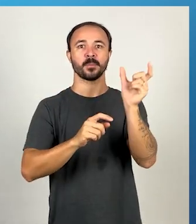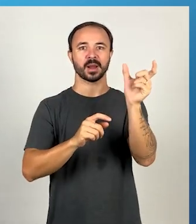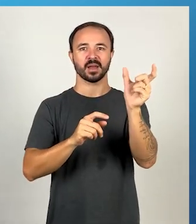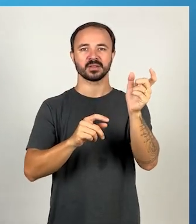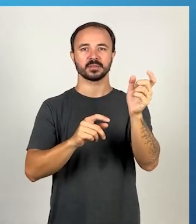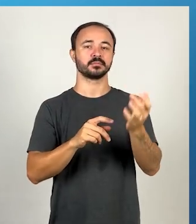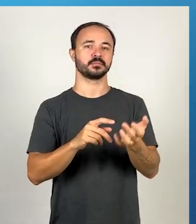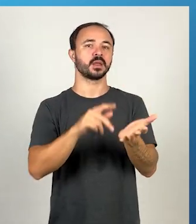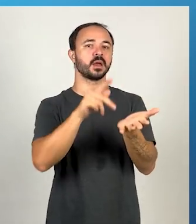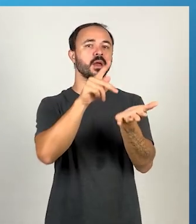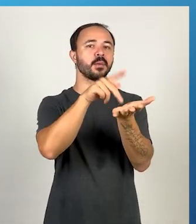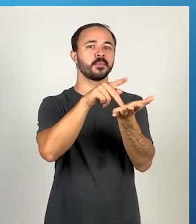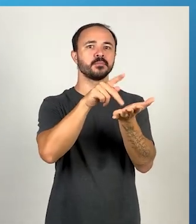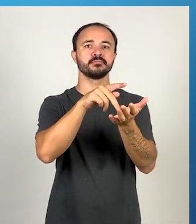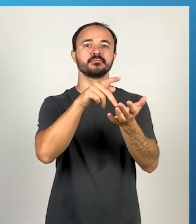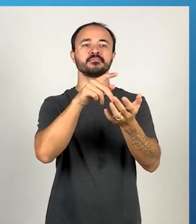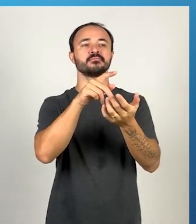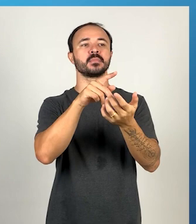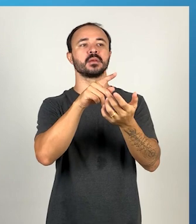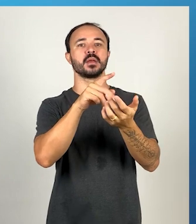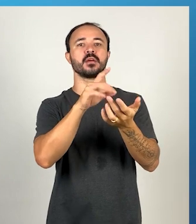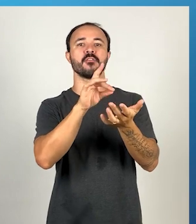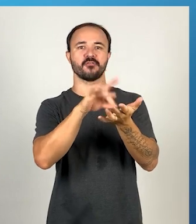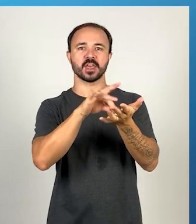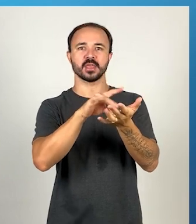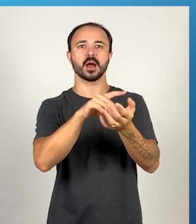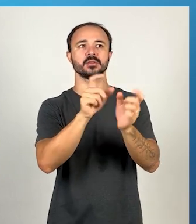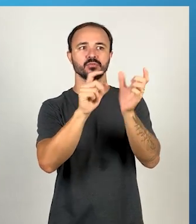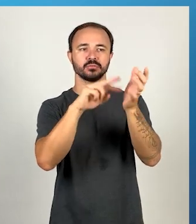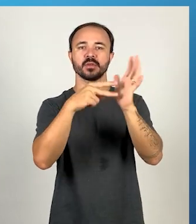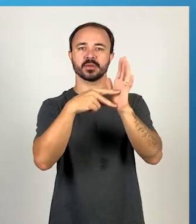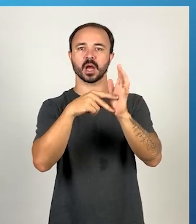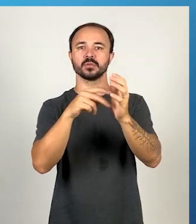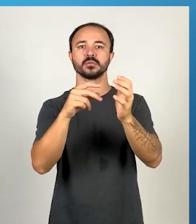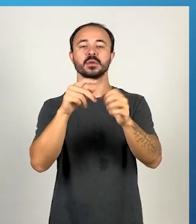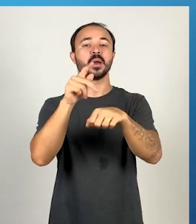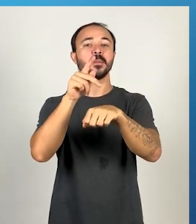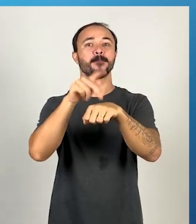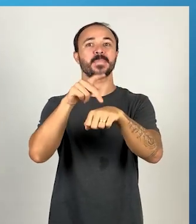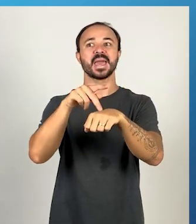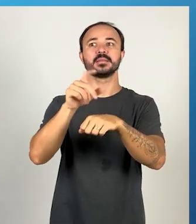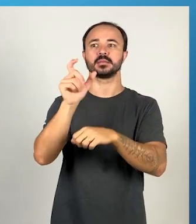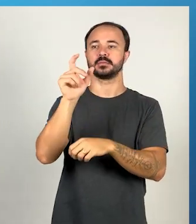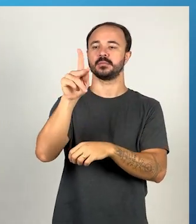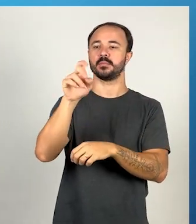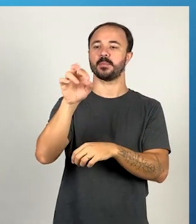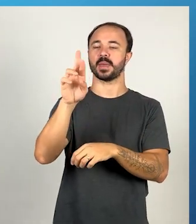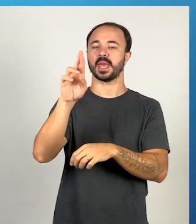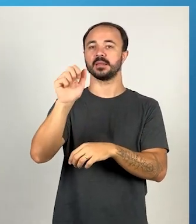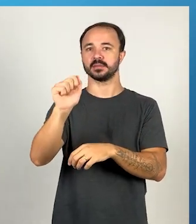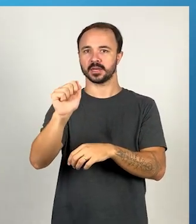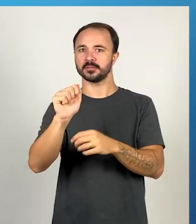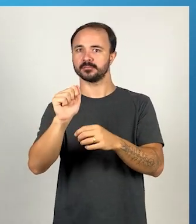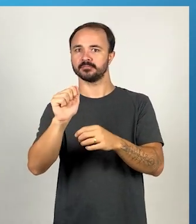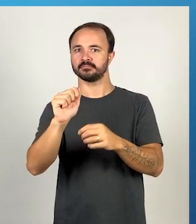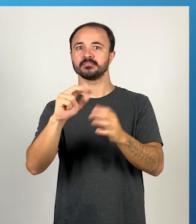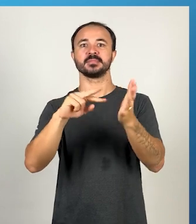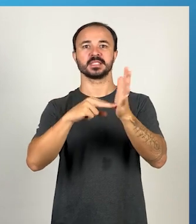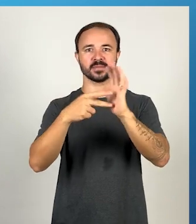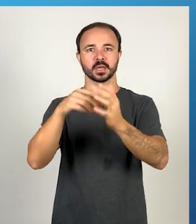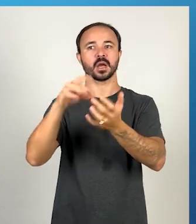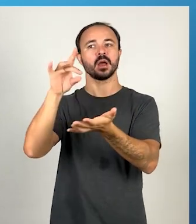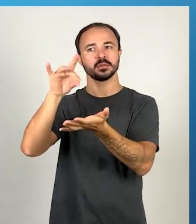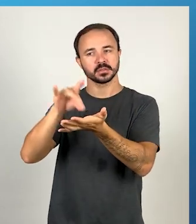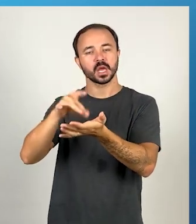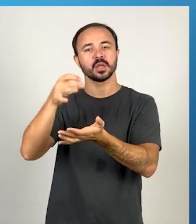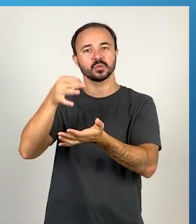seu sentido denotativo, pois estou me referindo à matéria mineral sólida da natureza das rochas. Mas